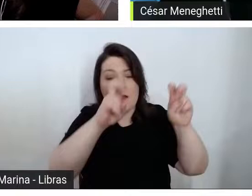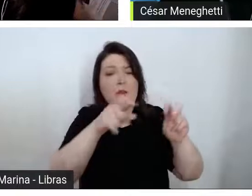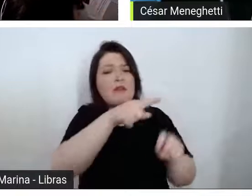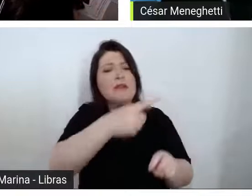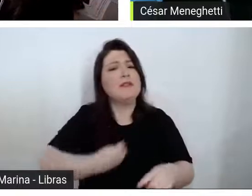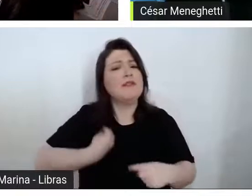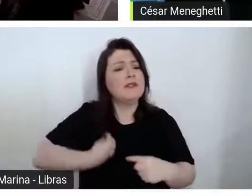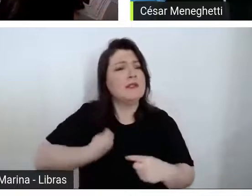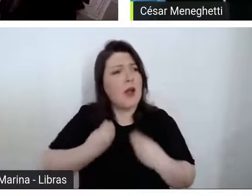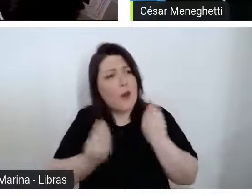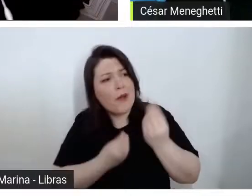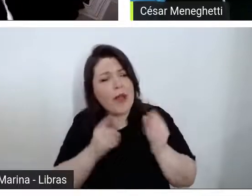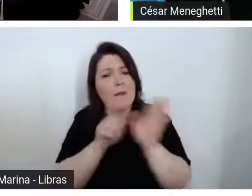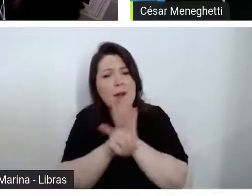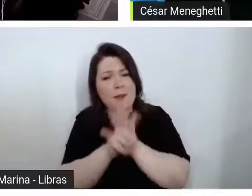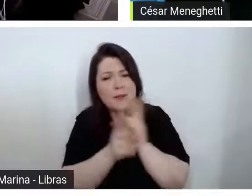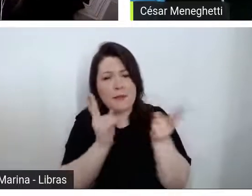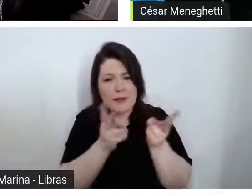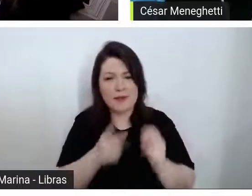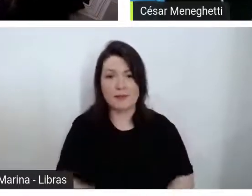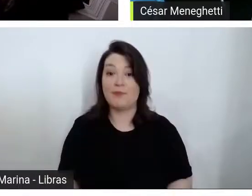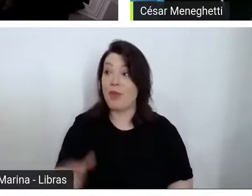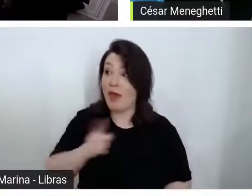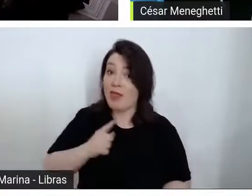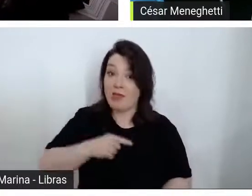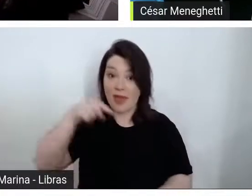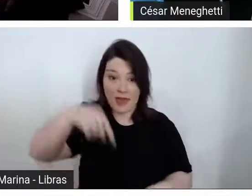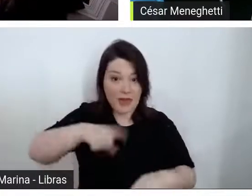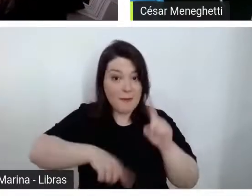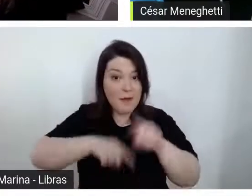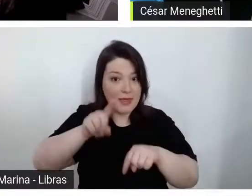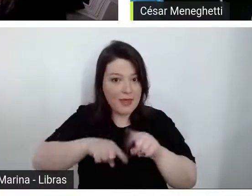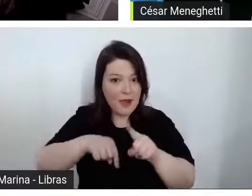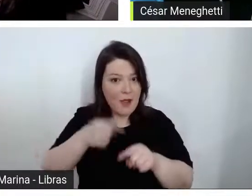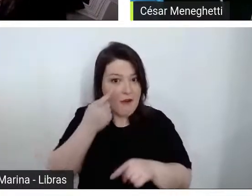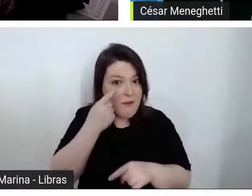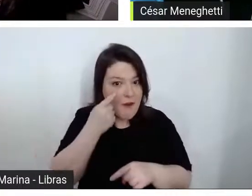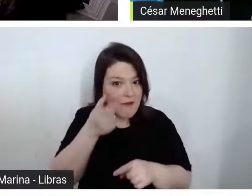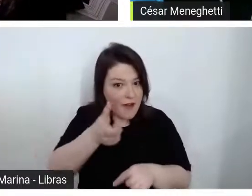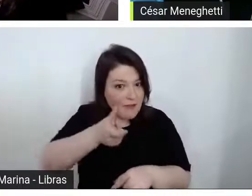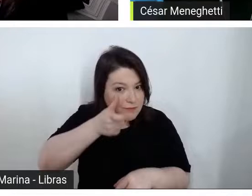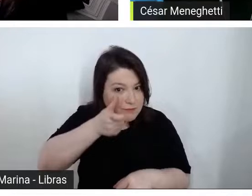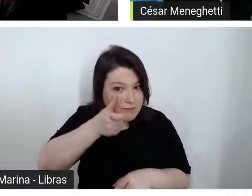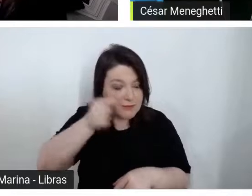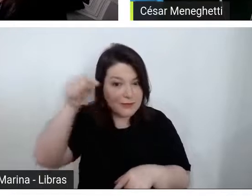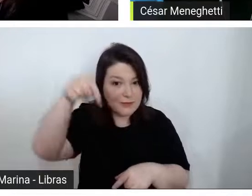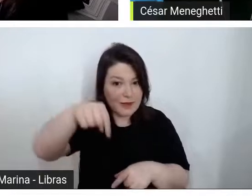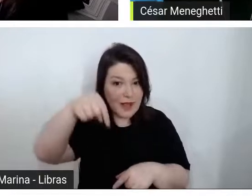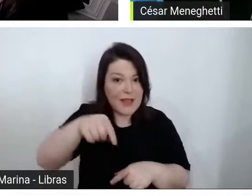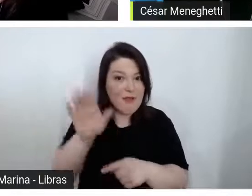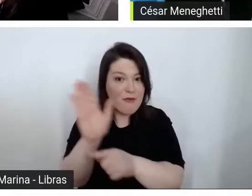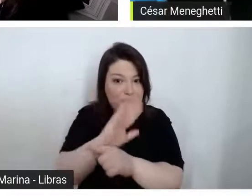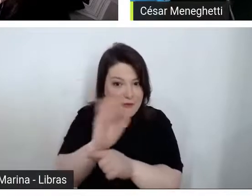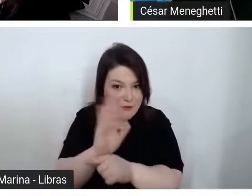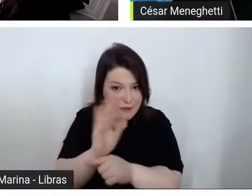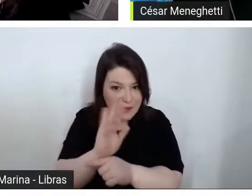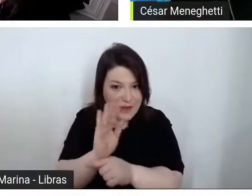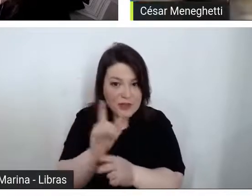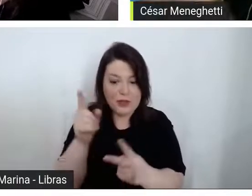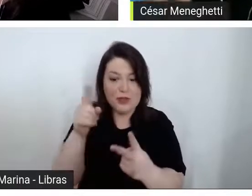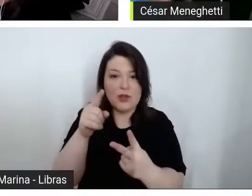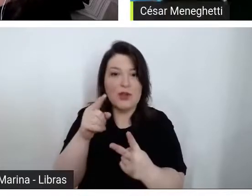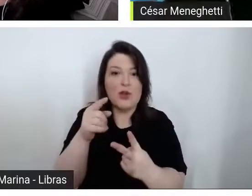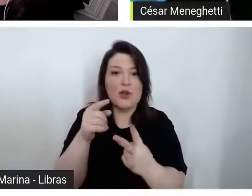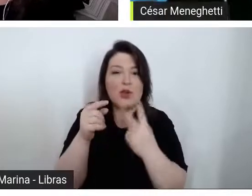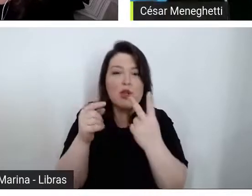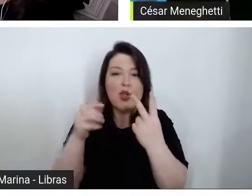o que aí isso, a gente tem esse material aí. O que, que você acha da gente assistir o vídeo, os 2 minutos e meio que a gente